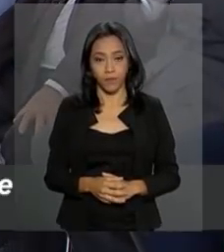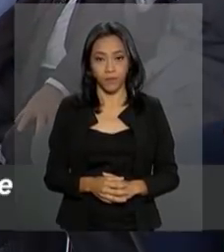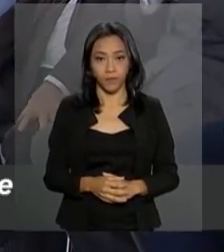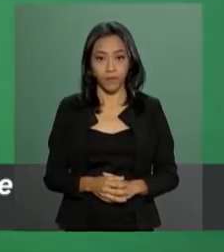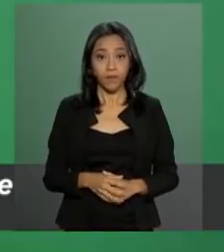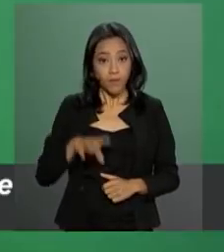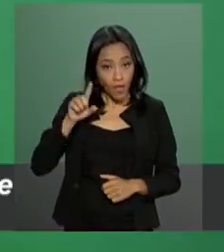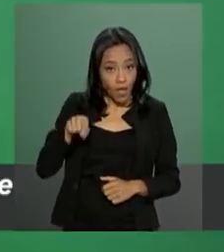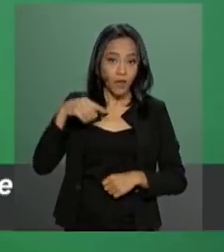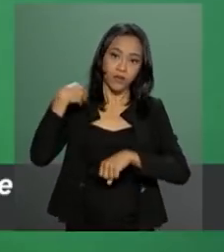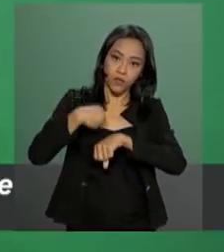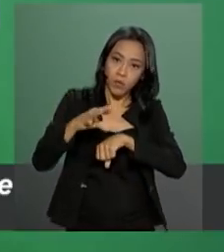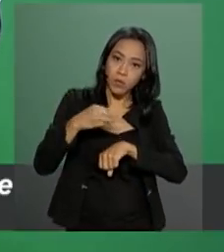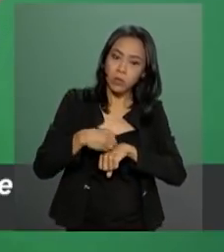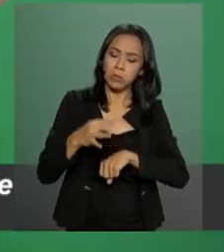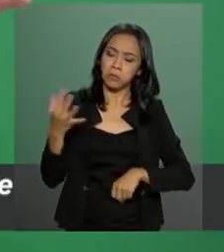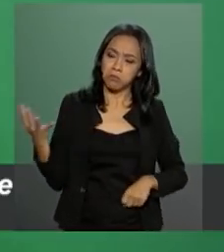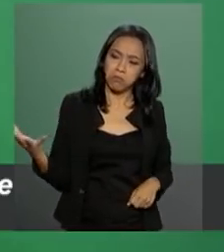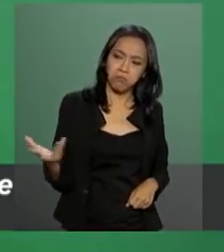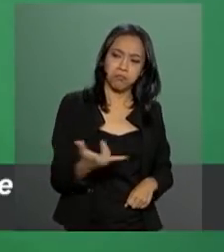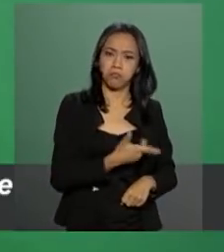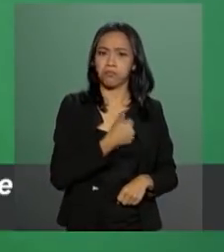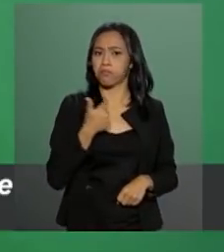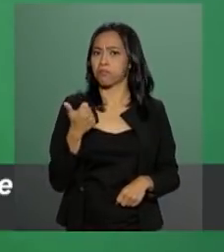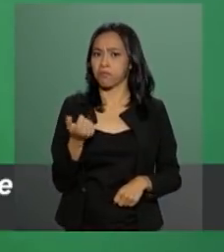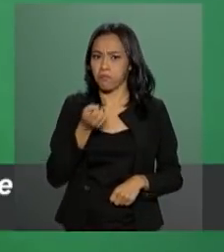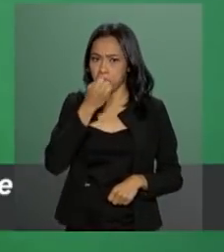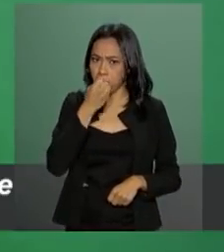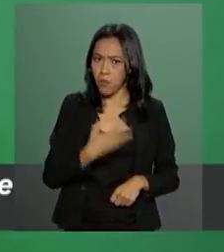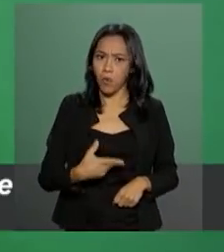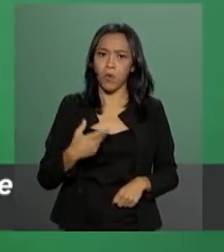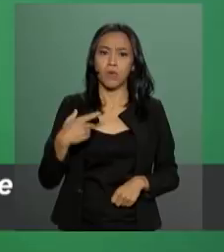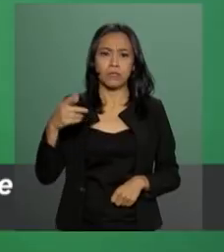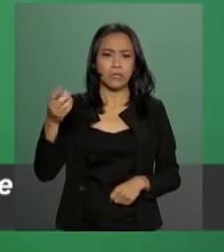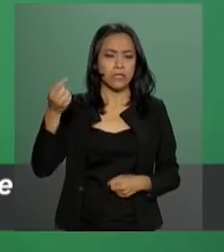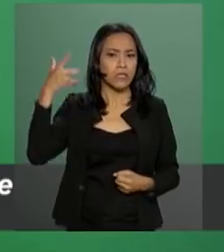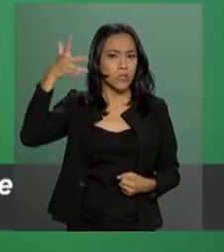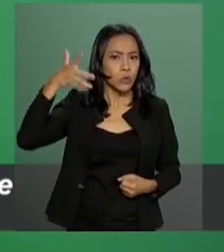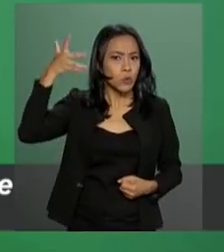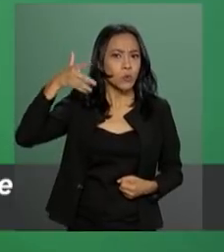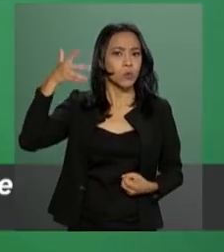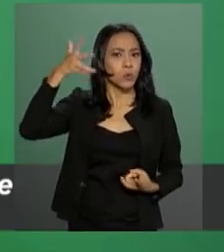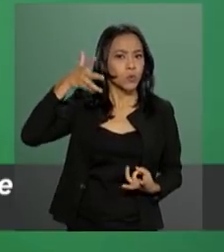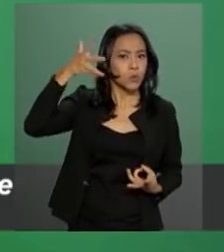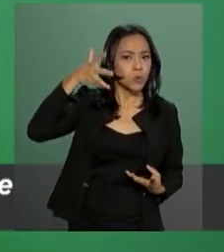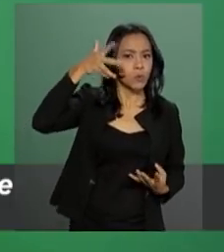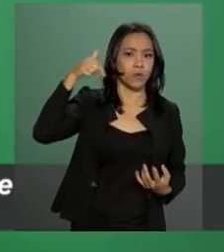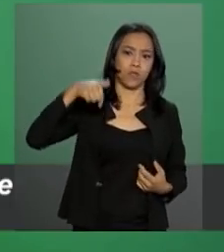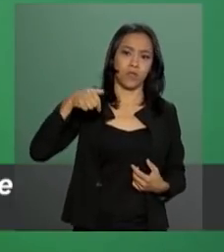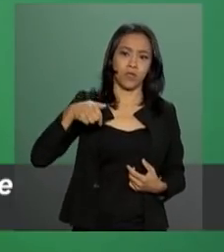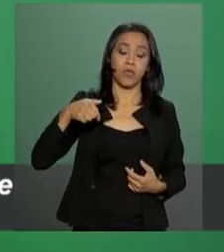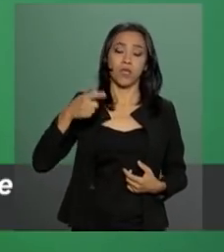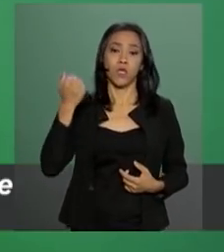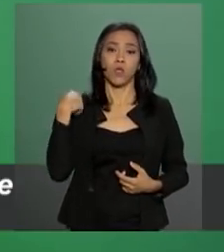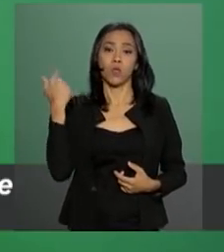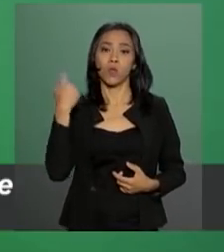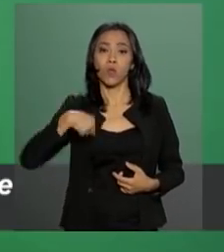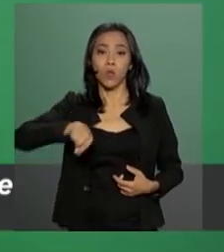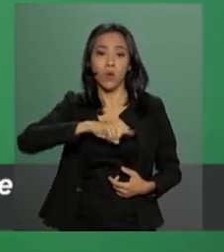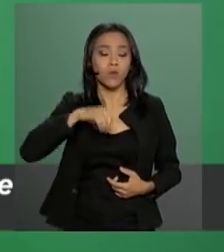esses dados extraordinários apontados os vários discursos que fizeram com que nós recuperássemos